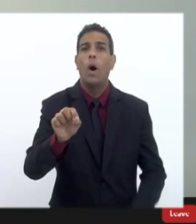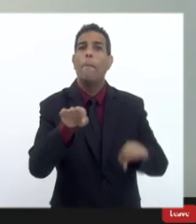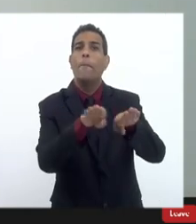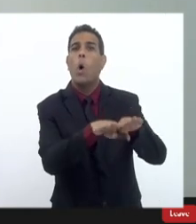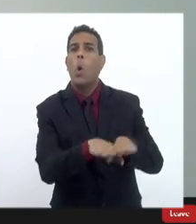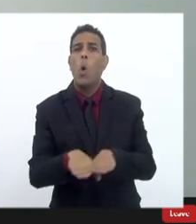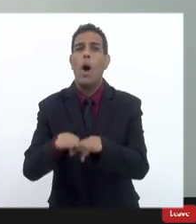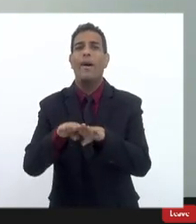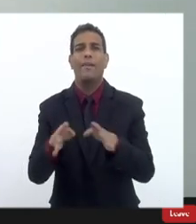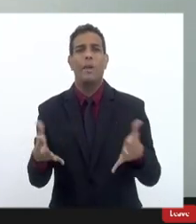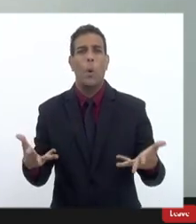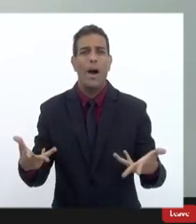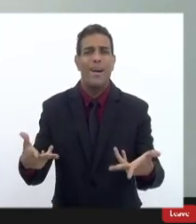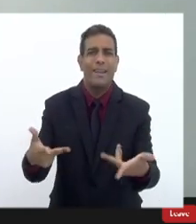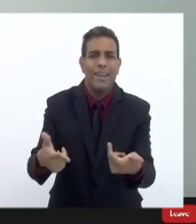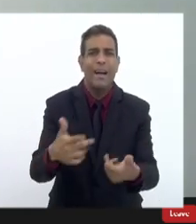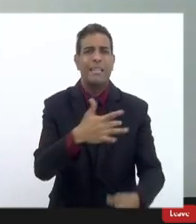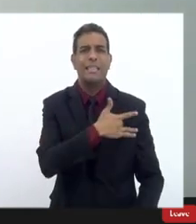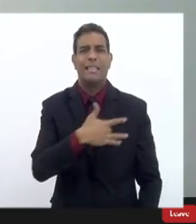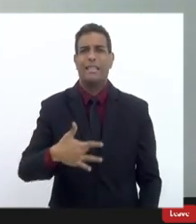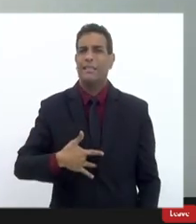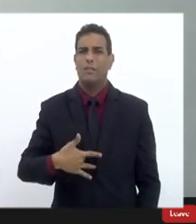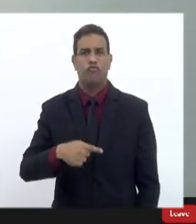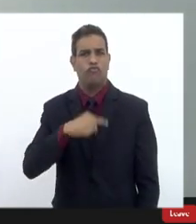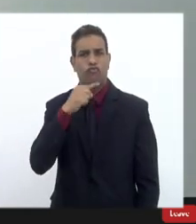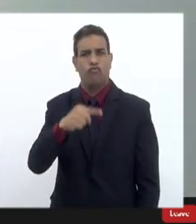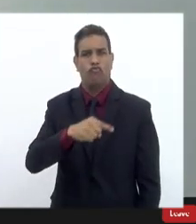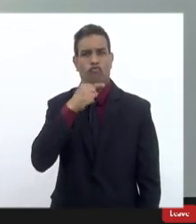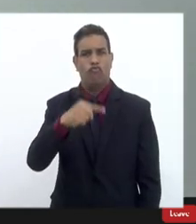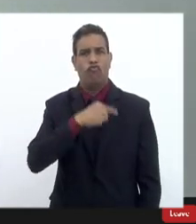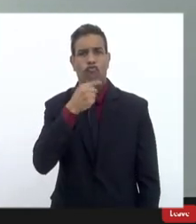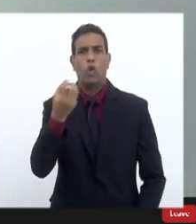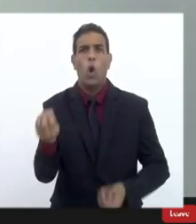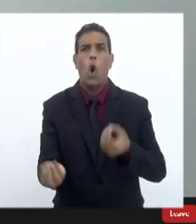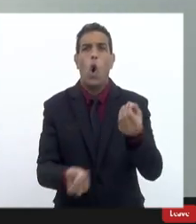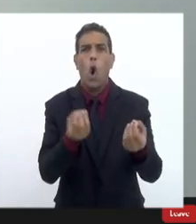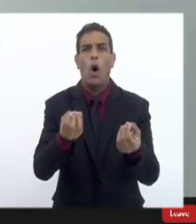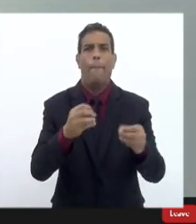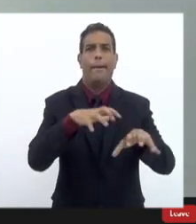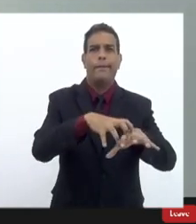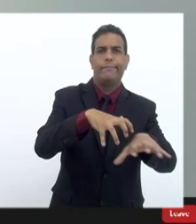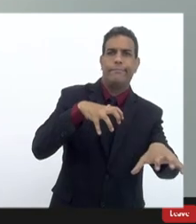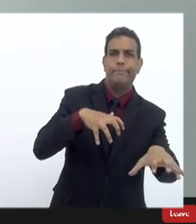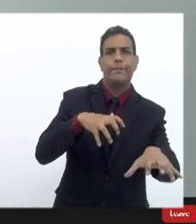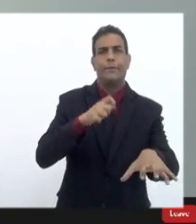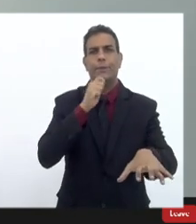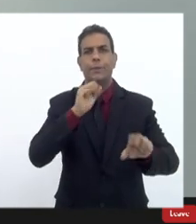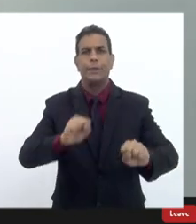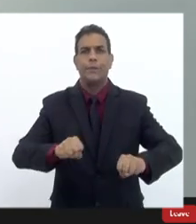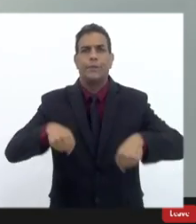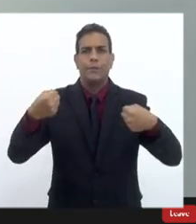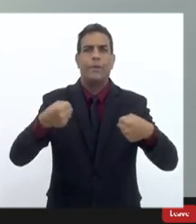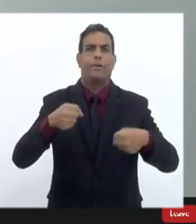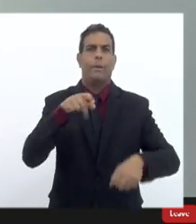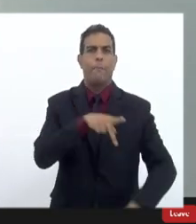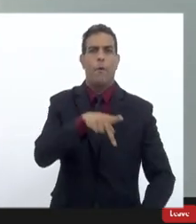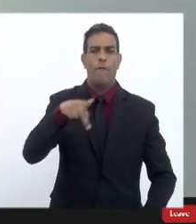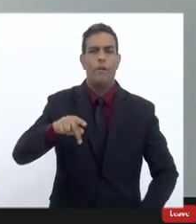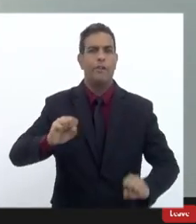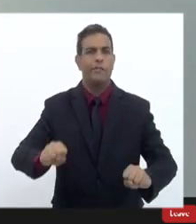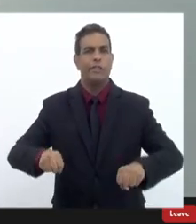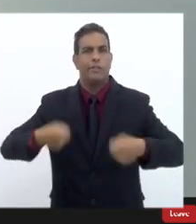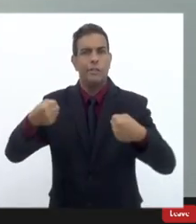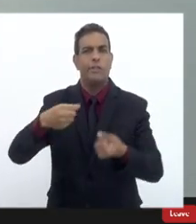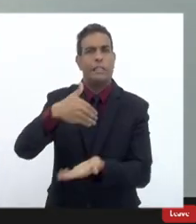não vinha sendo mantido com a utilização das atividades não presenciais, a despeito de todo o esforço dos professores e